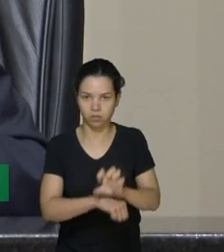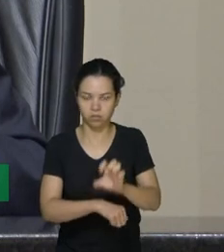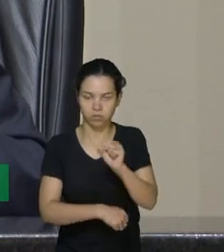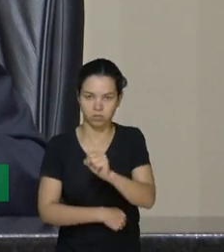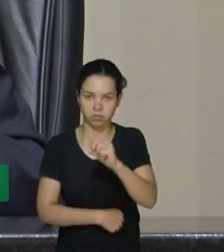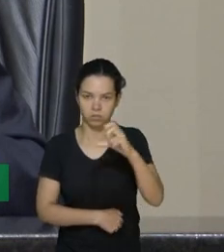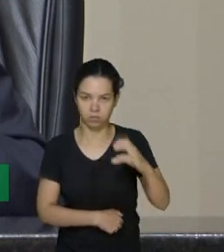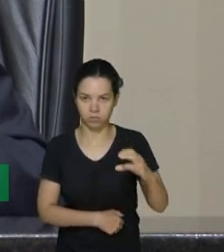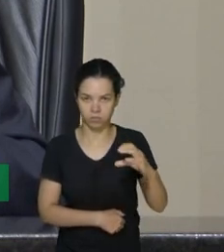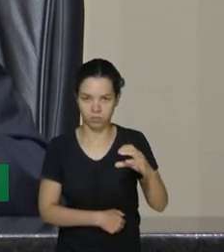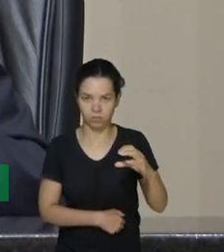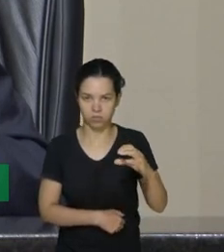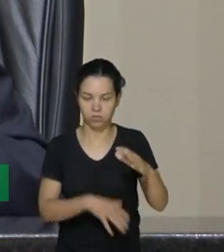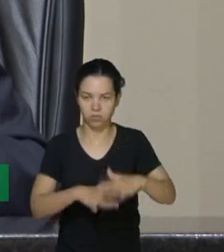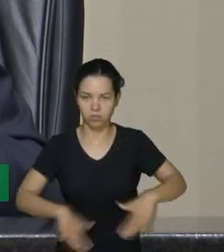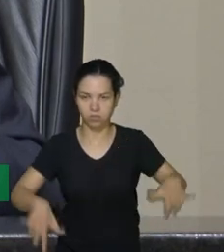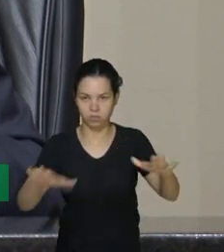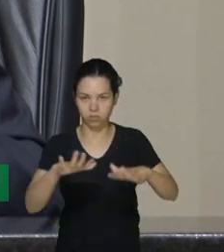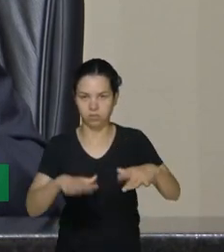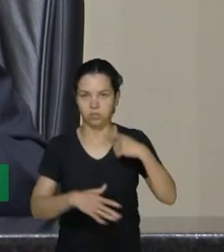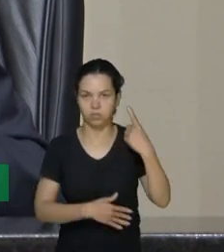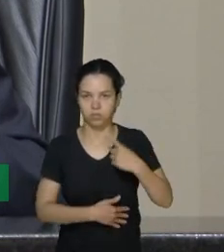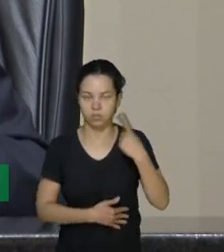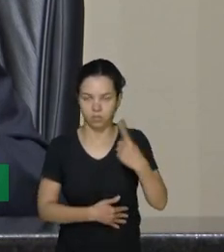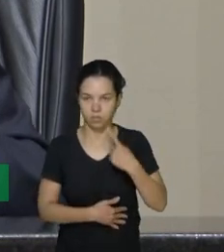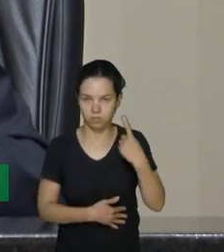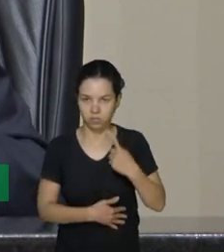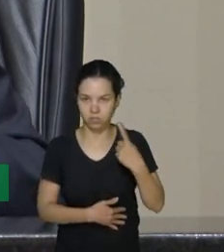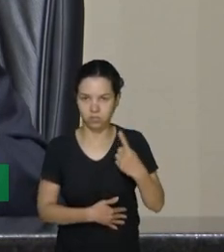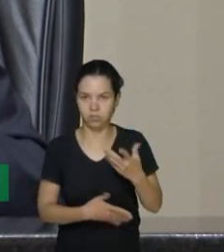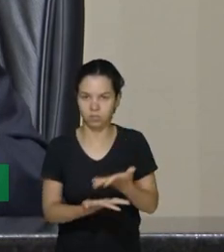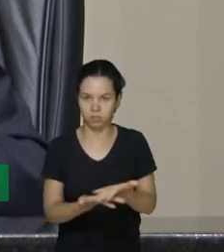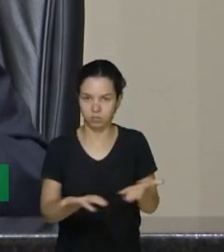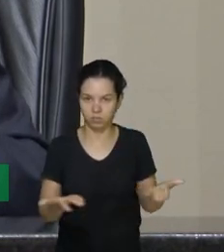Santa Catarina. Todos os deputados, todos os senhores e todas